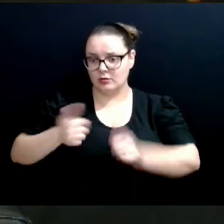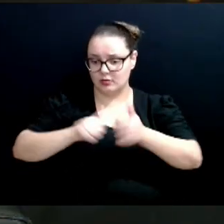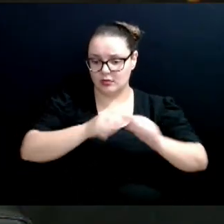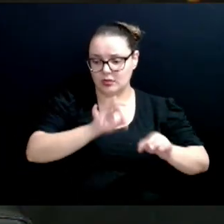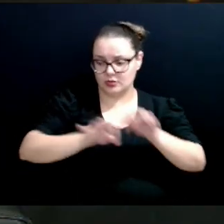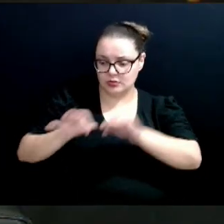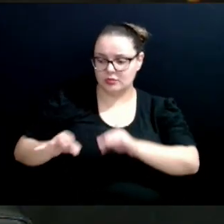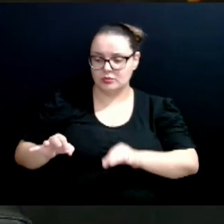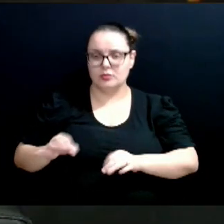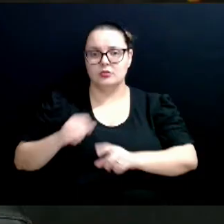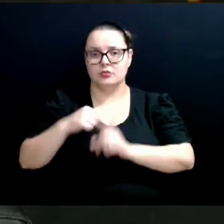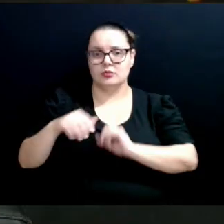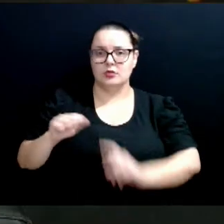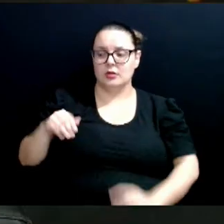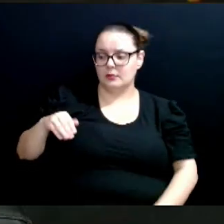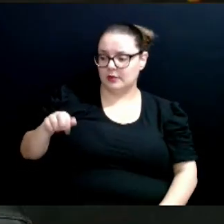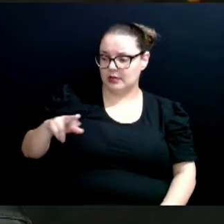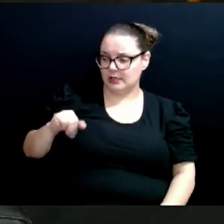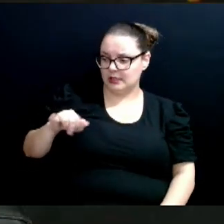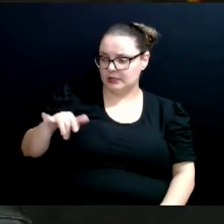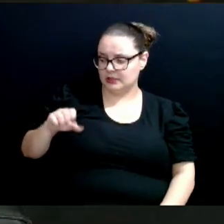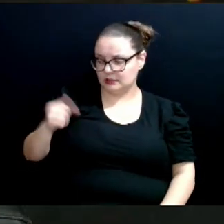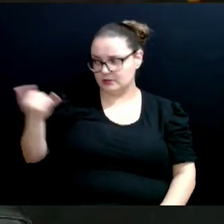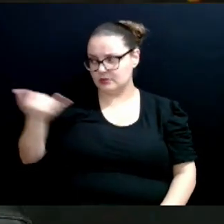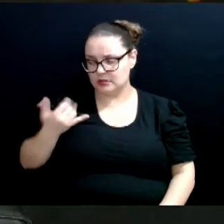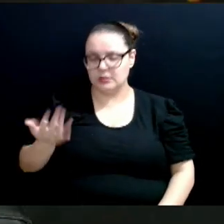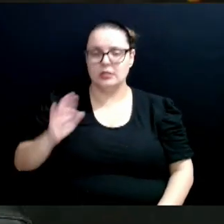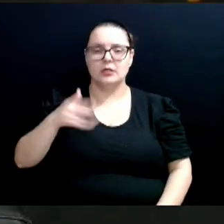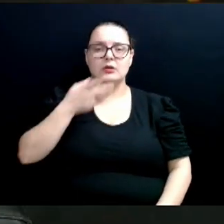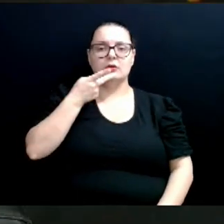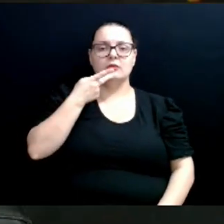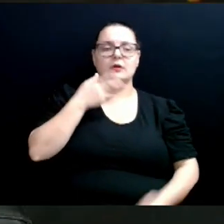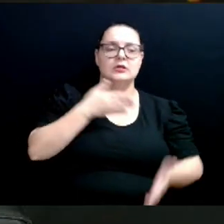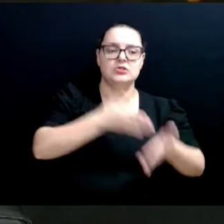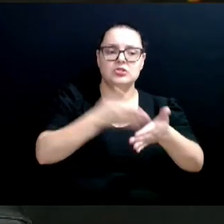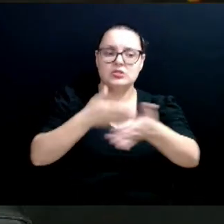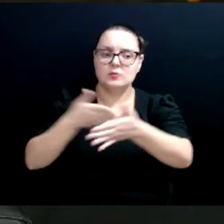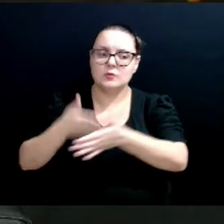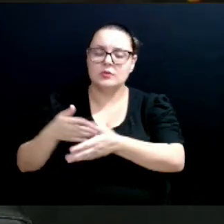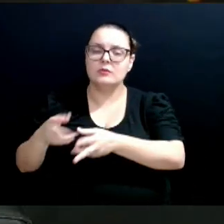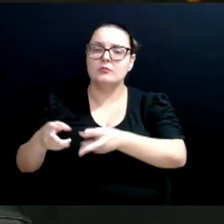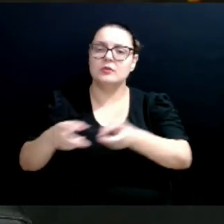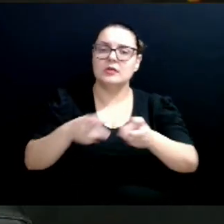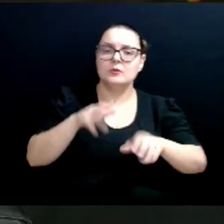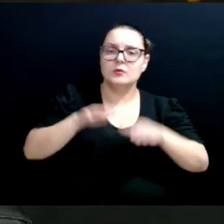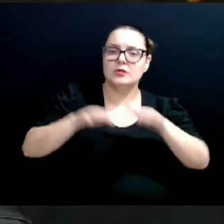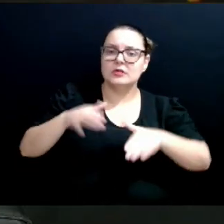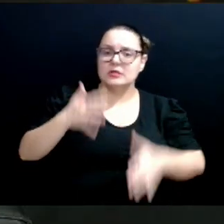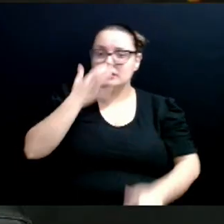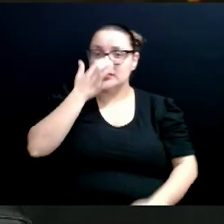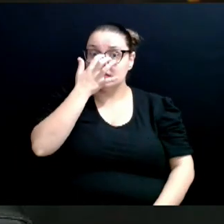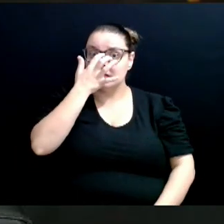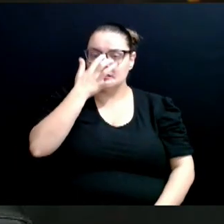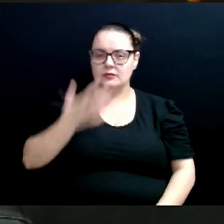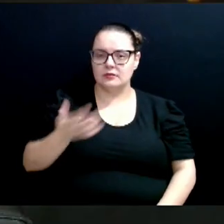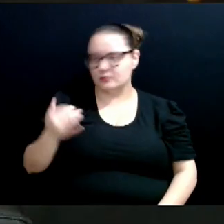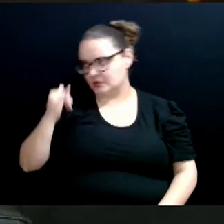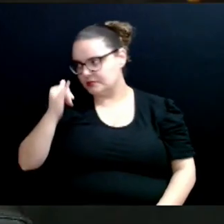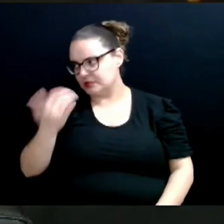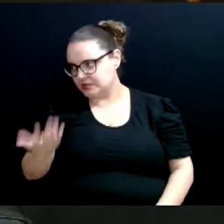você disse. E quando a gente fala em limites, a gente percebe também que às vezes, você disse das pessoas